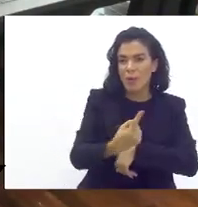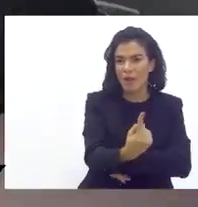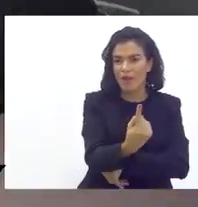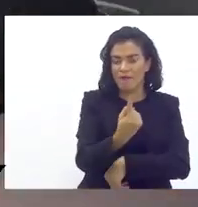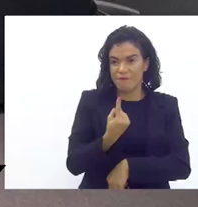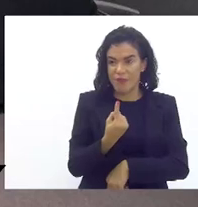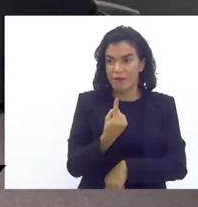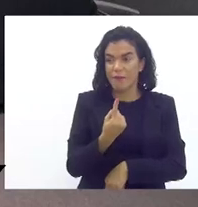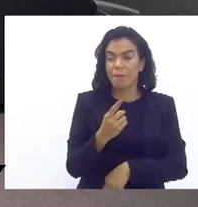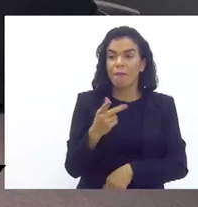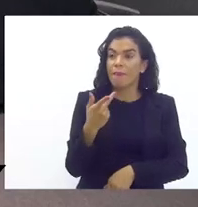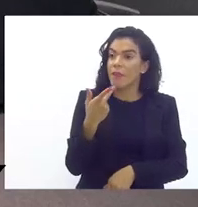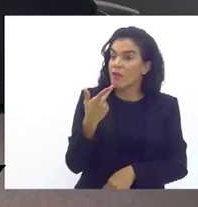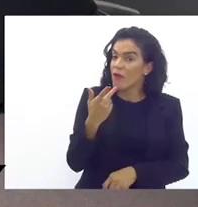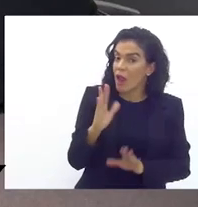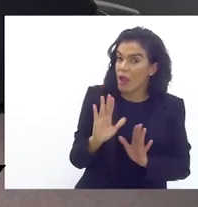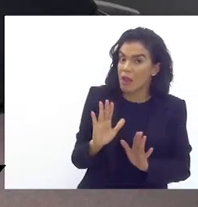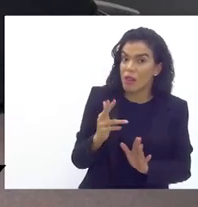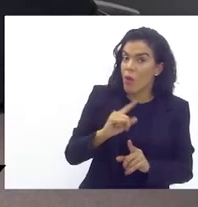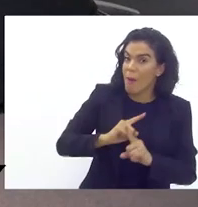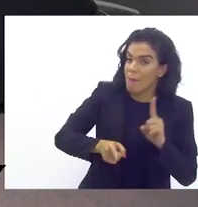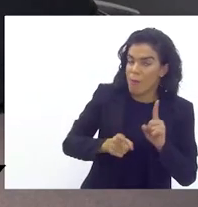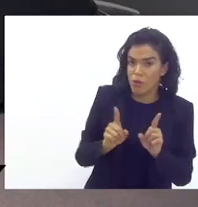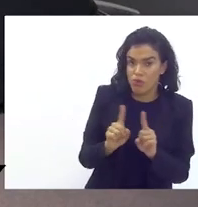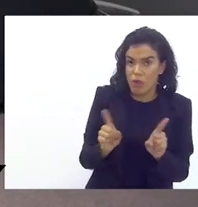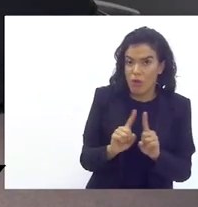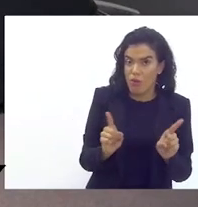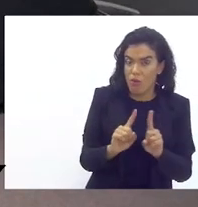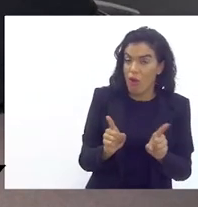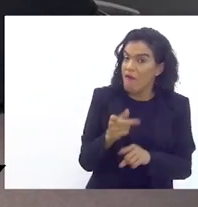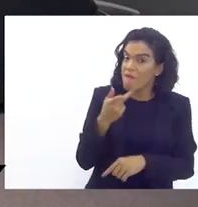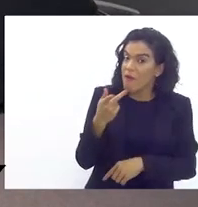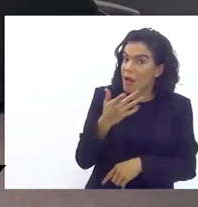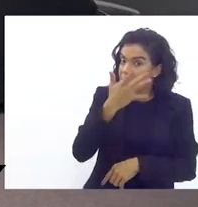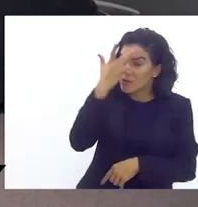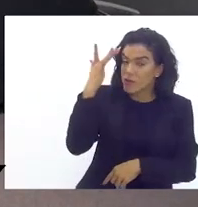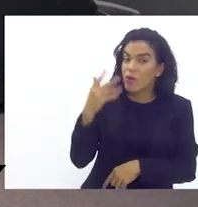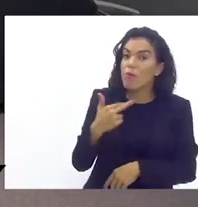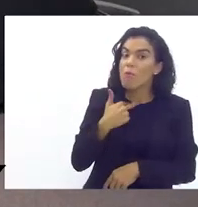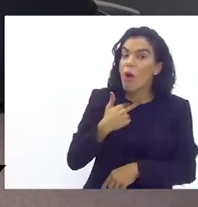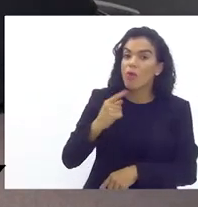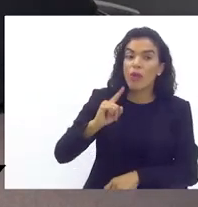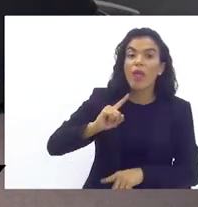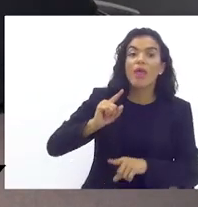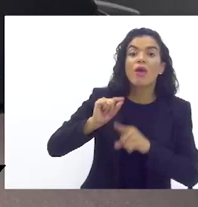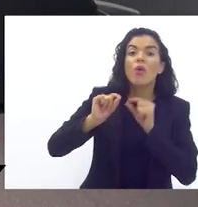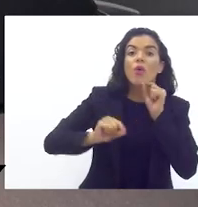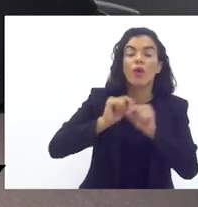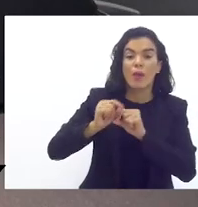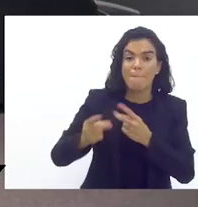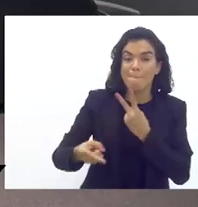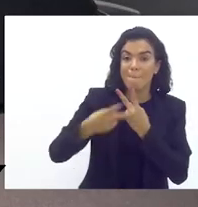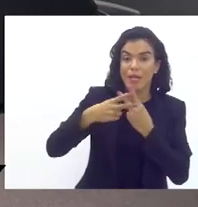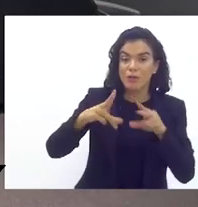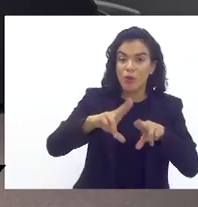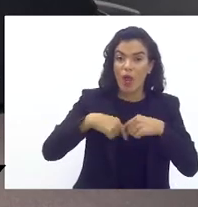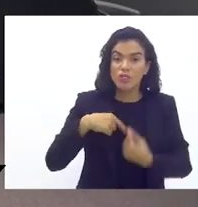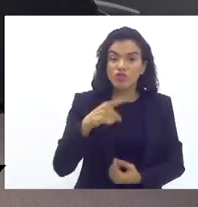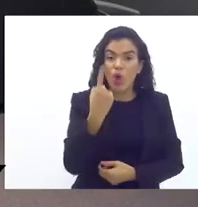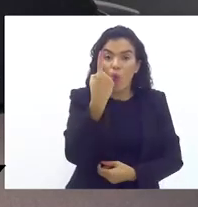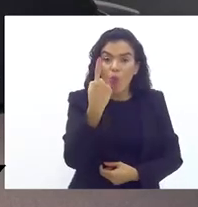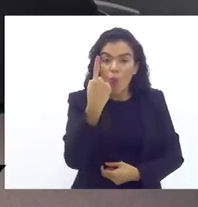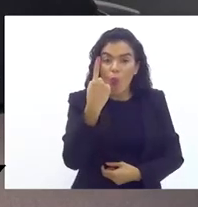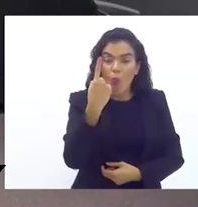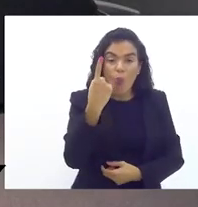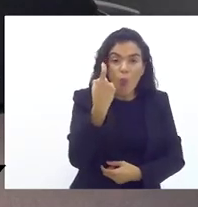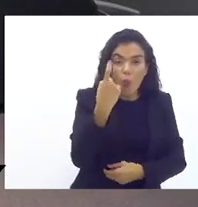ele não diz que não possa ver isso ele diz que ninguém pode ser preso exclusivamente por isso isso no fundo que a gente está querendo lutar